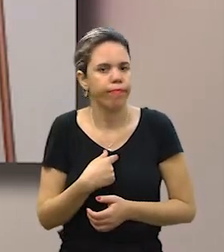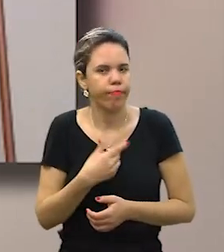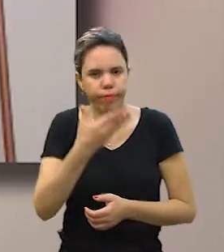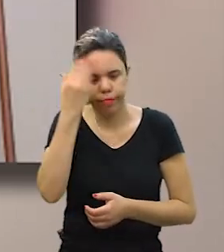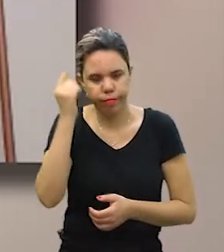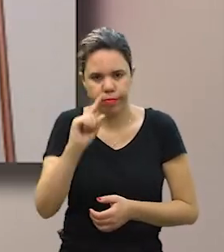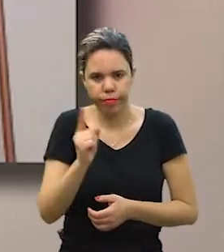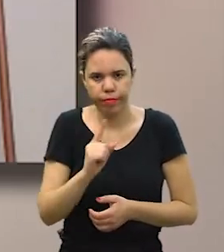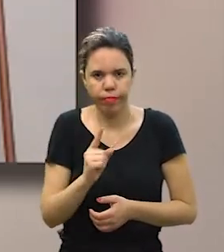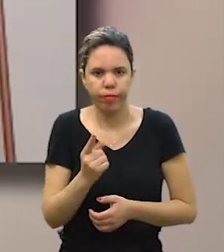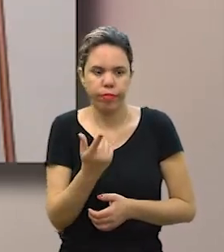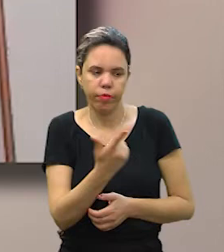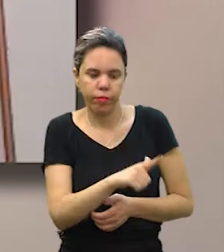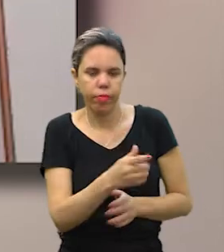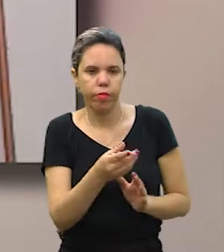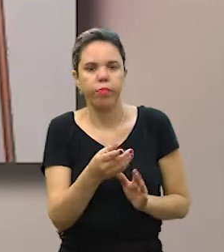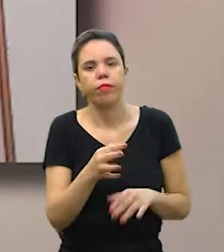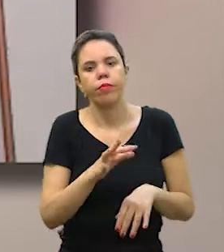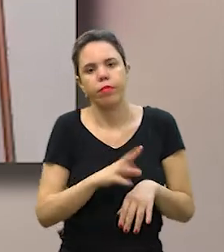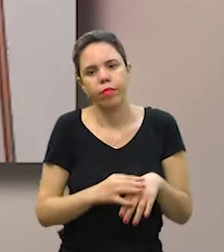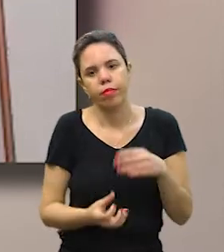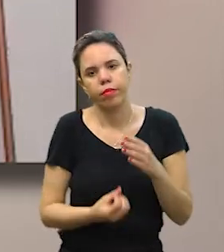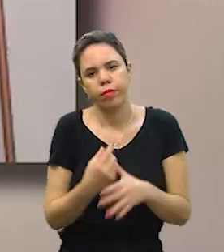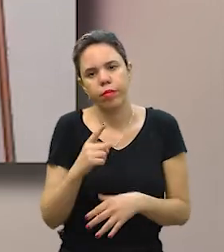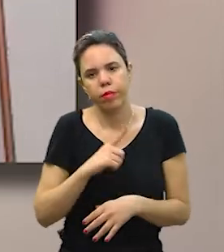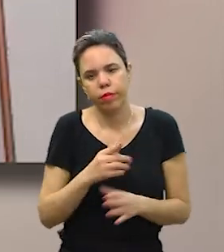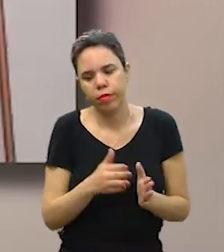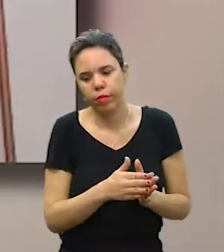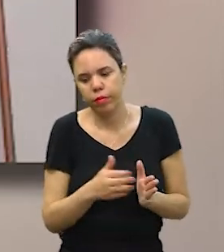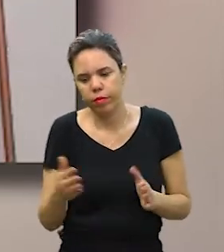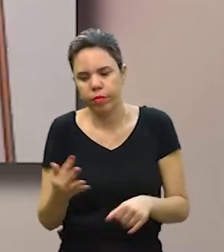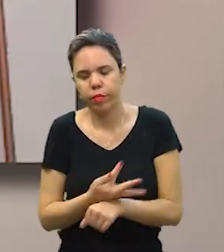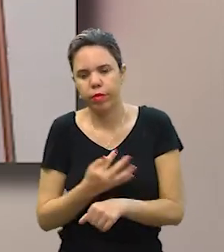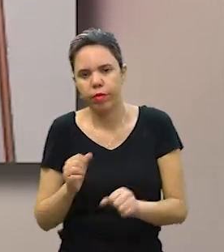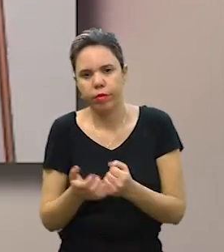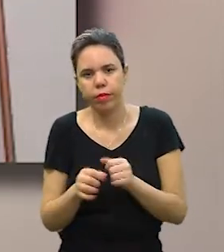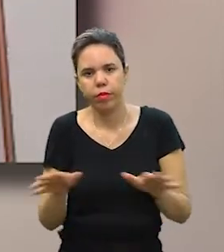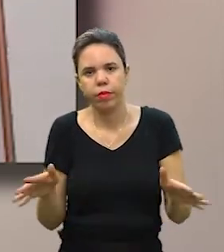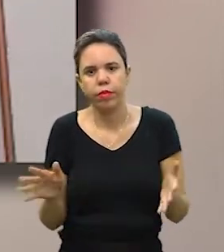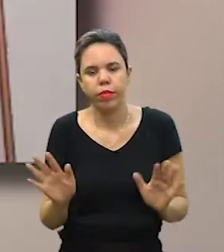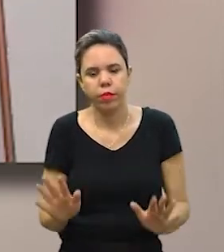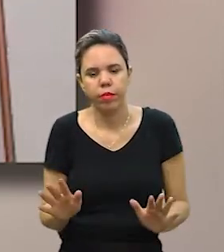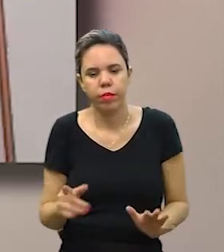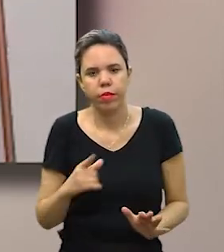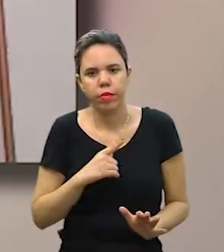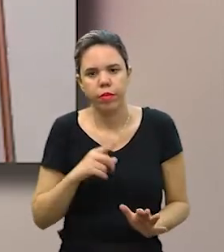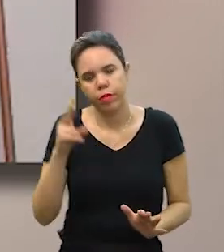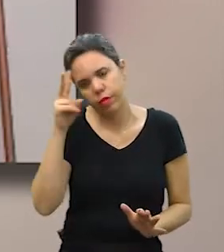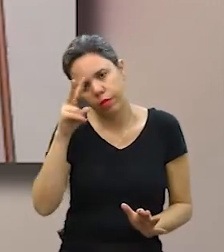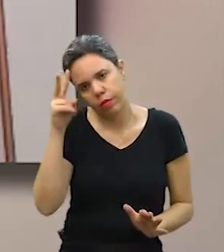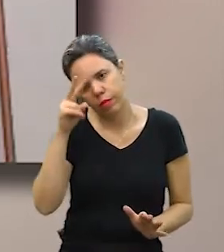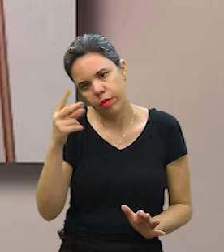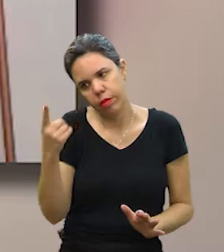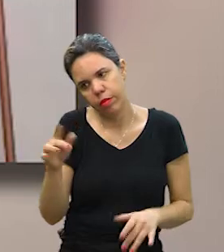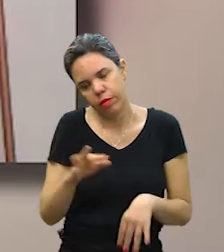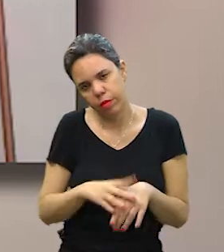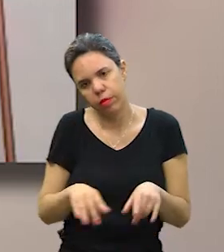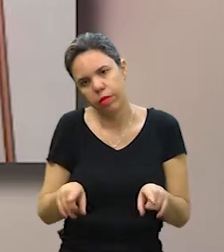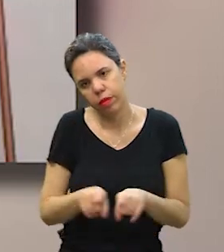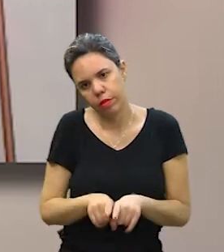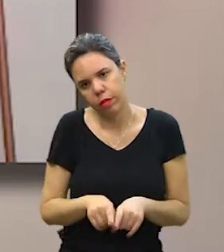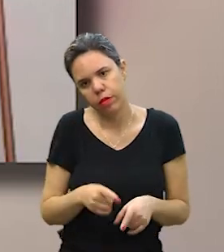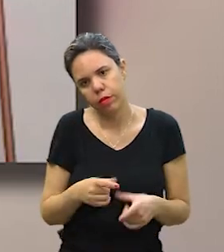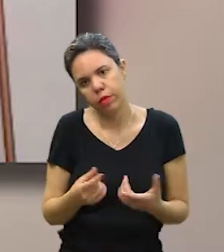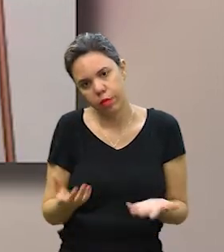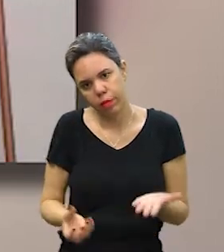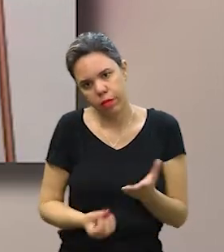descuide dessas outras doenças, porque nós estamos num momento de pandemia, mas a gente tem que lembrar que as outras doenças também